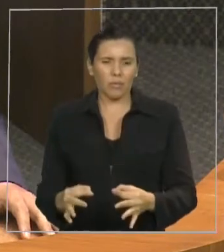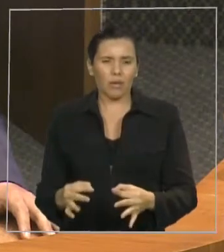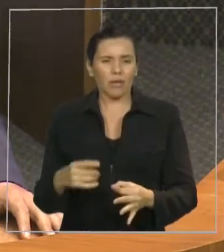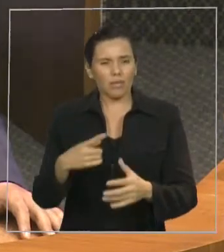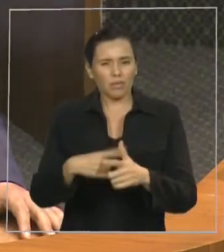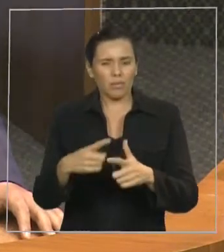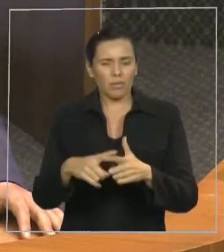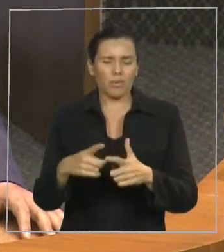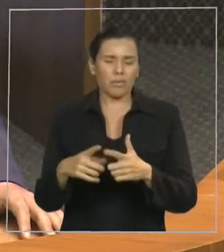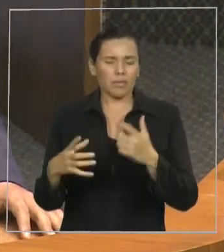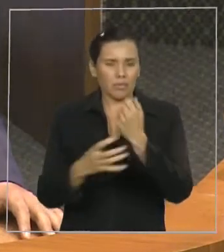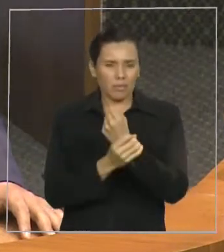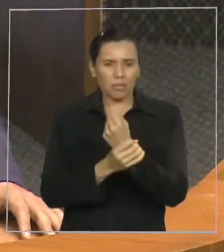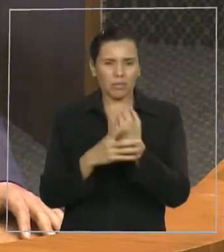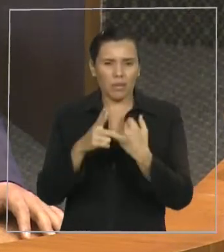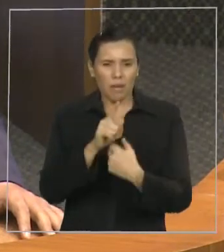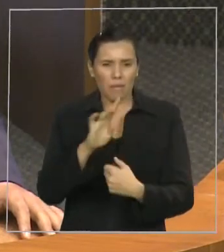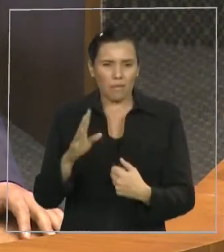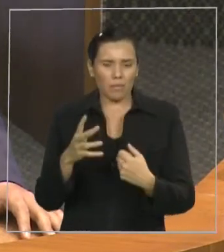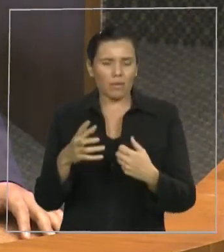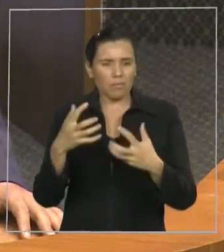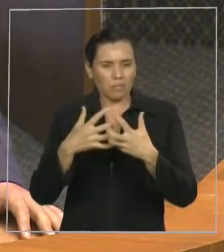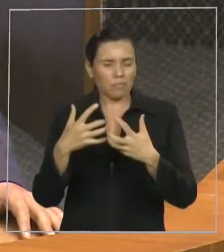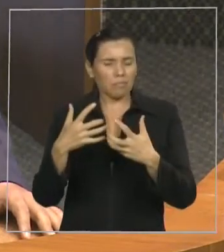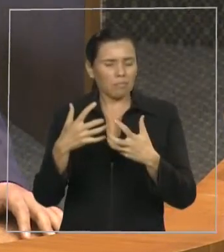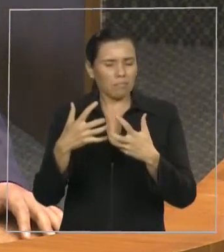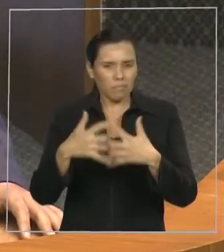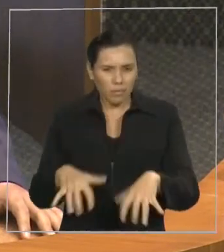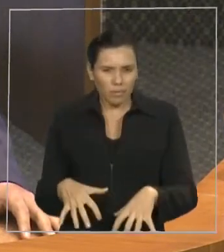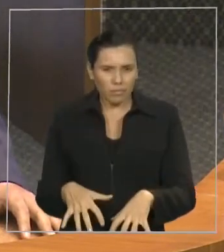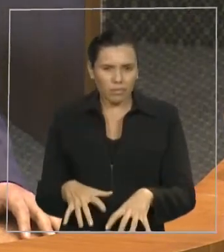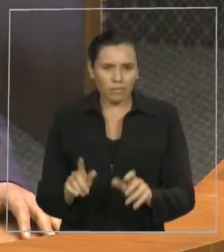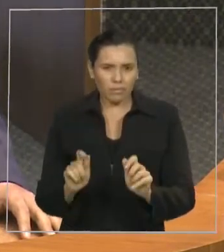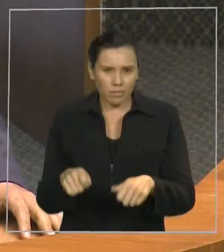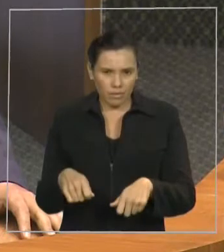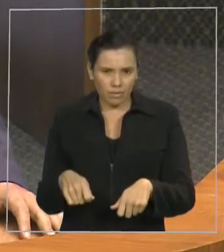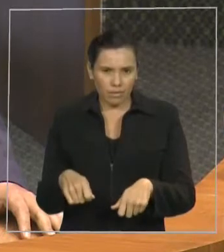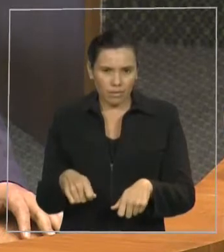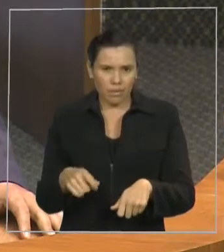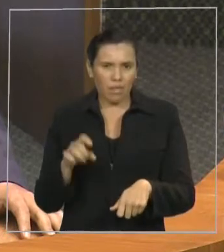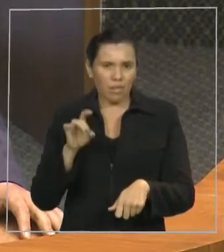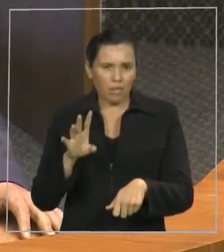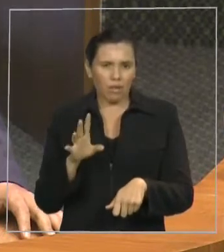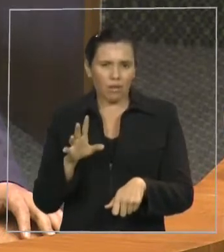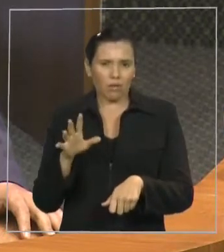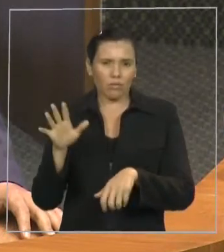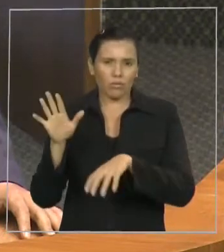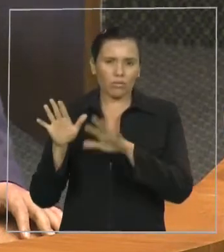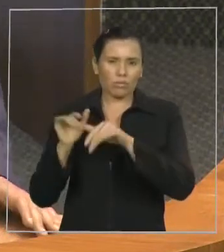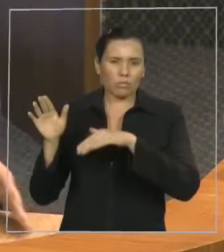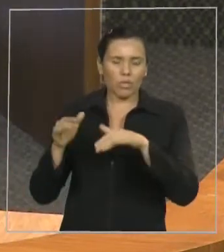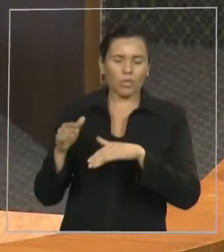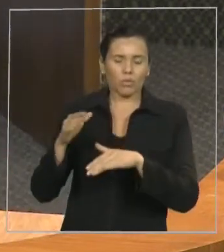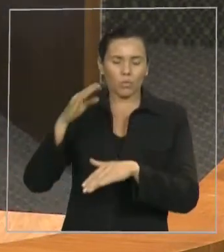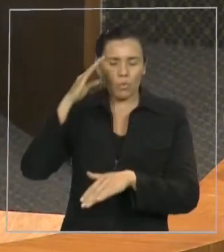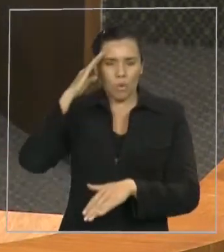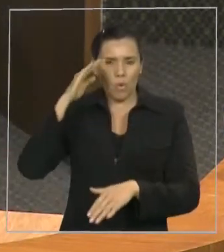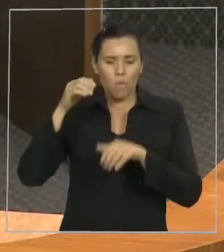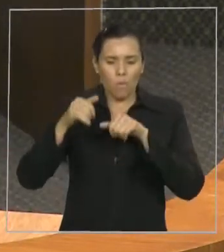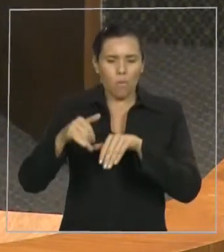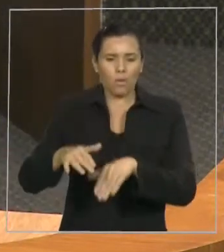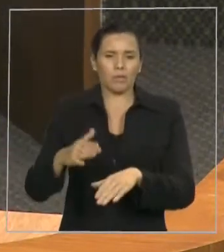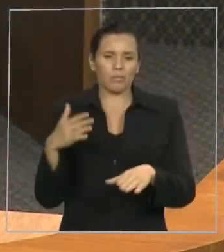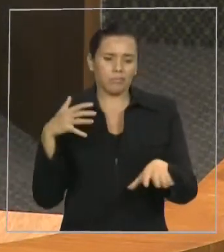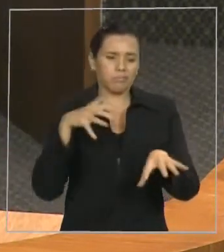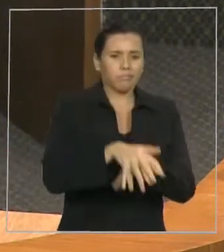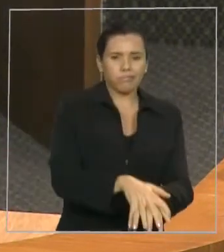ponto, é uma outra pauta que certamente a gente pode voltar para debatê-la com a profundidade necessária. O fato é